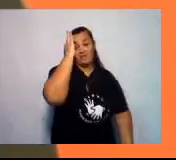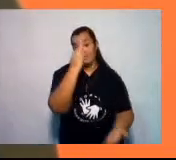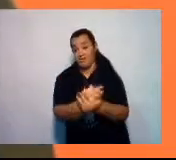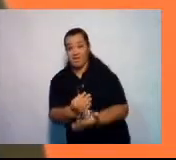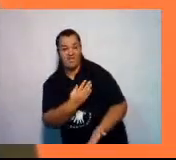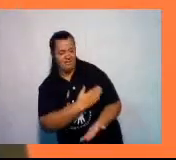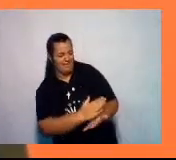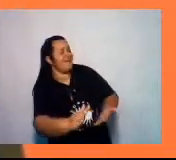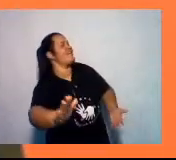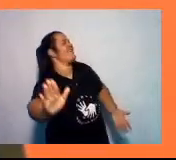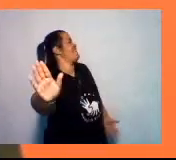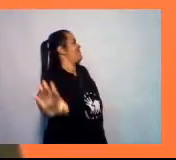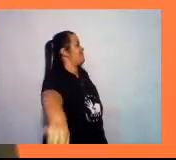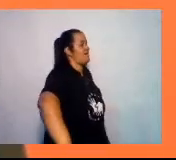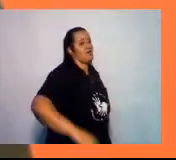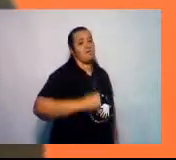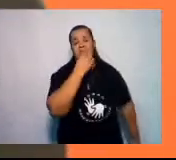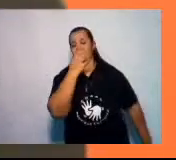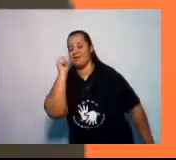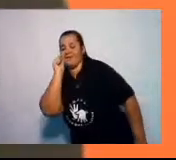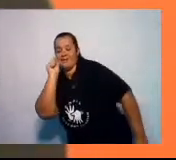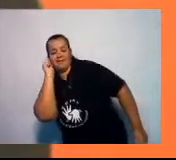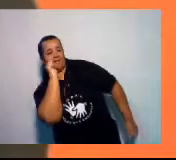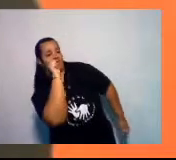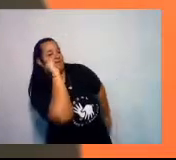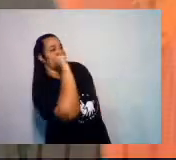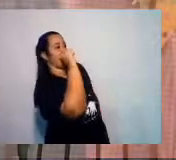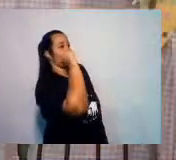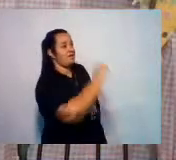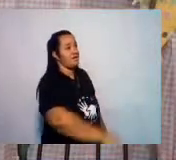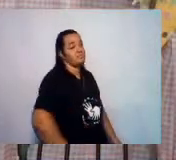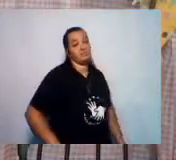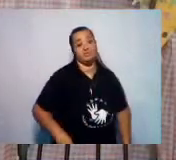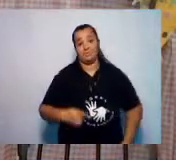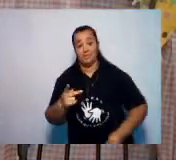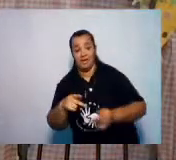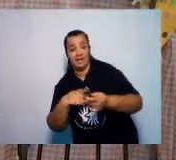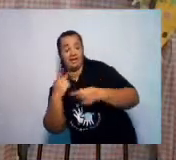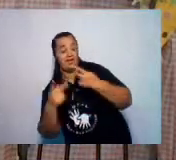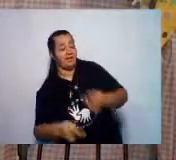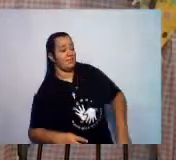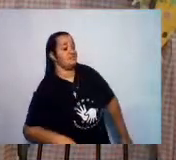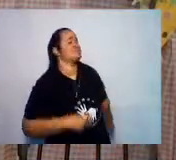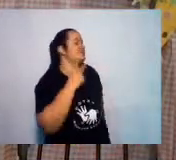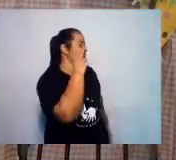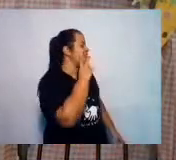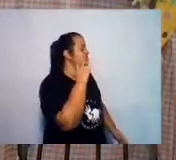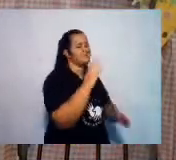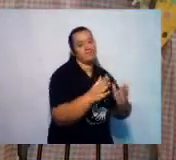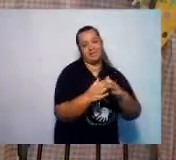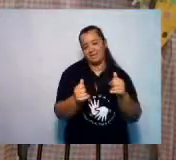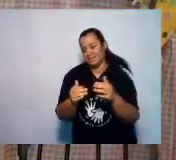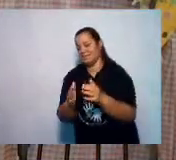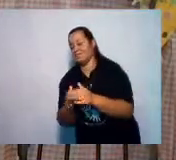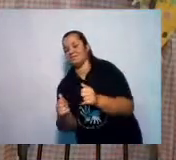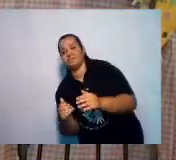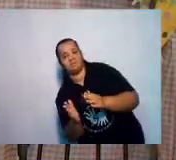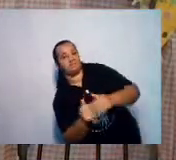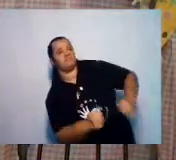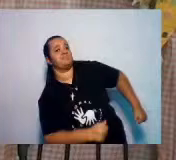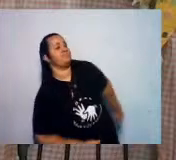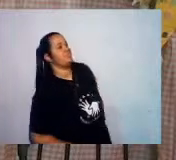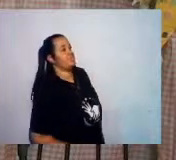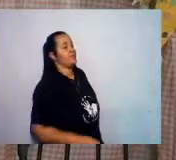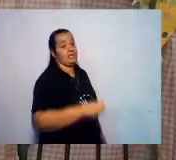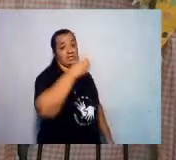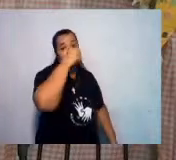Vai na fé, aposta nela que ela é uma boa menina. E vamos pular a parte que eu peço aquele